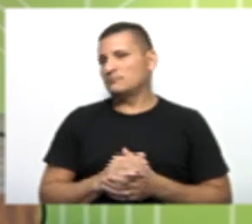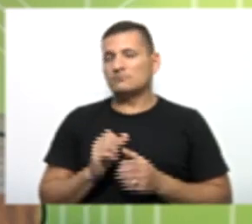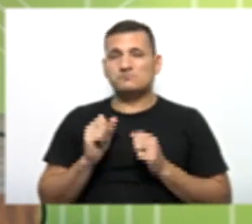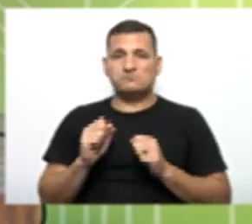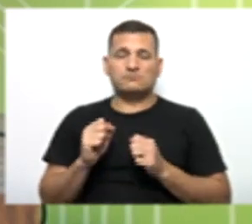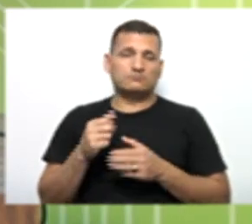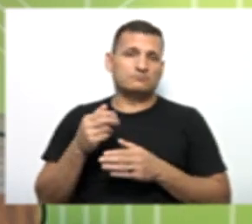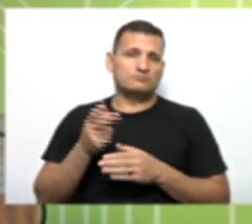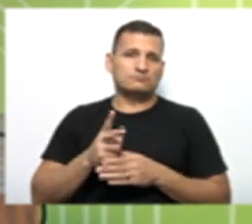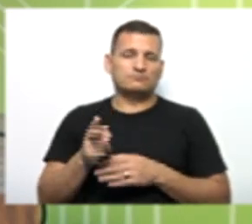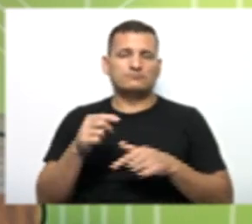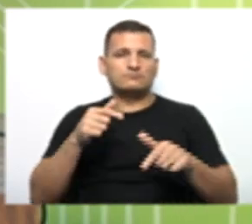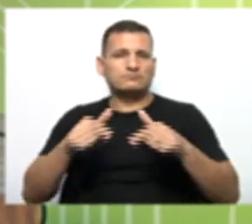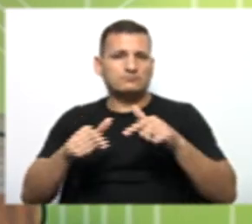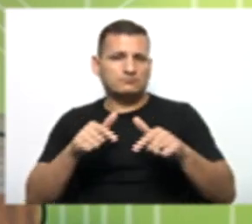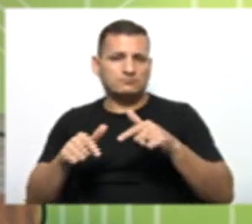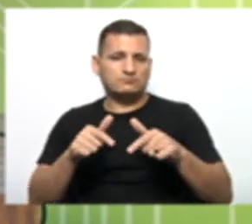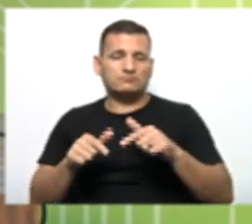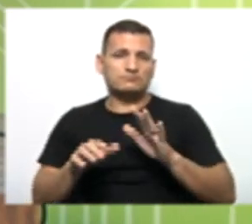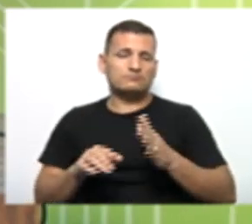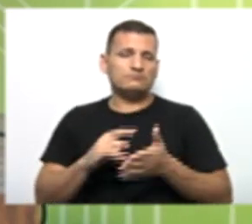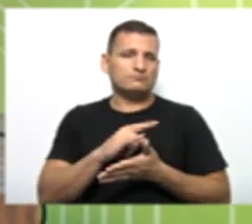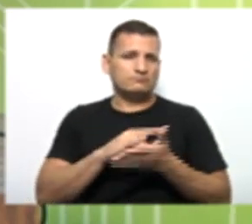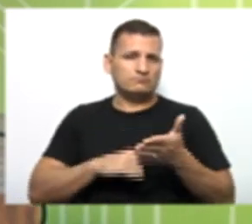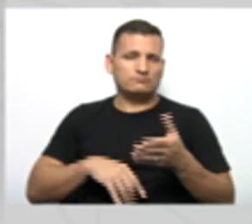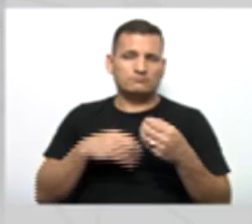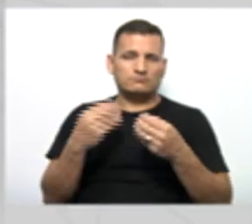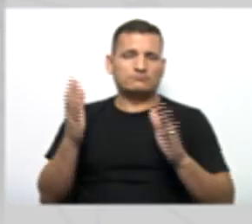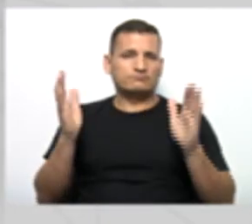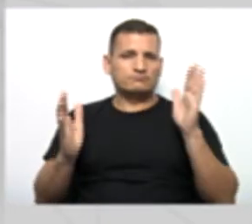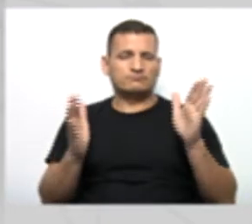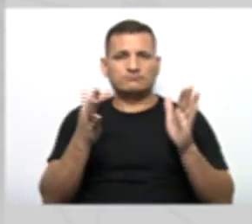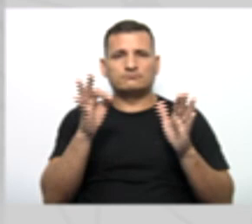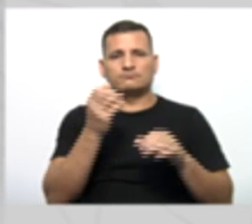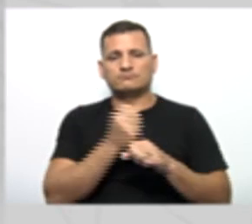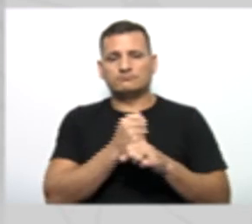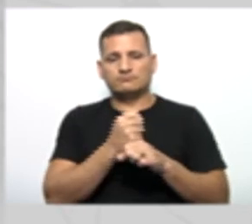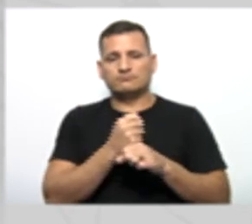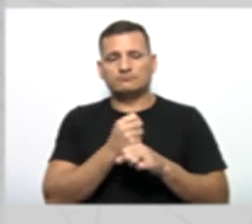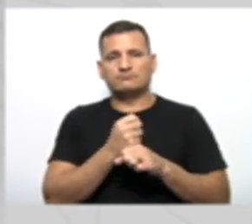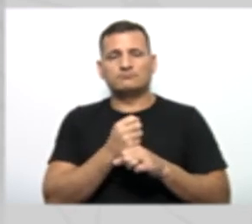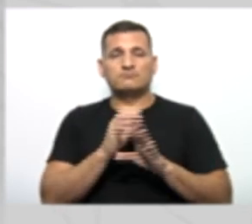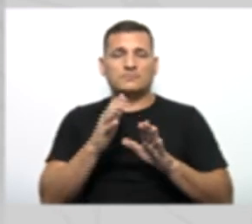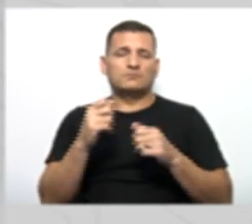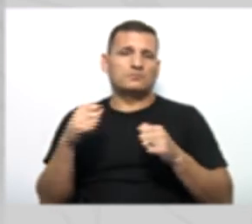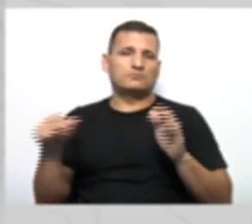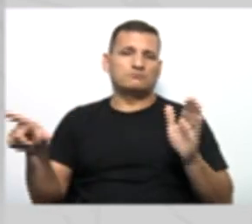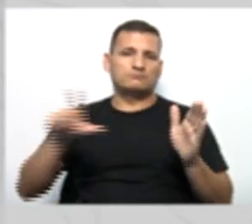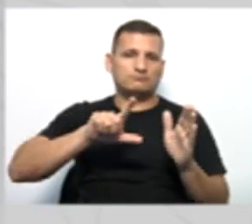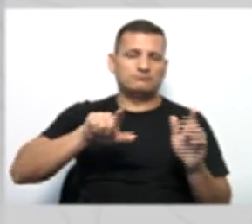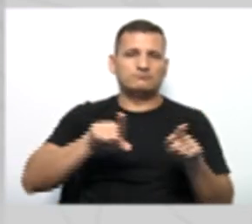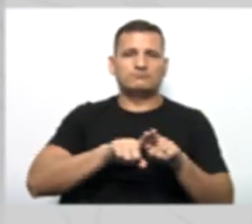operando. Normalmente, essa licença é concedida durante 10 anos, porém ela pode ser por prazo inferior.